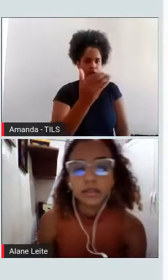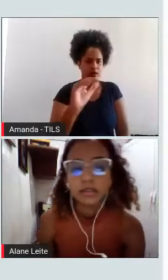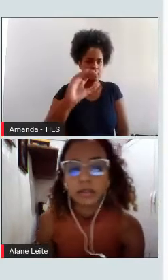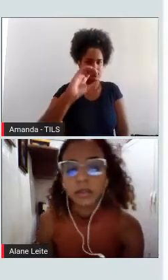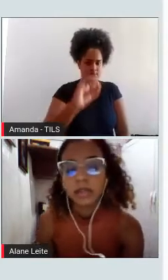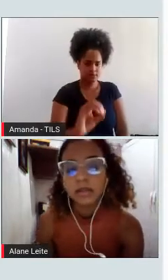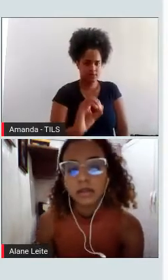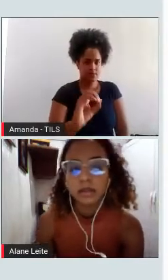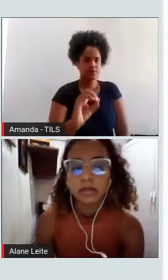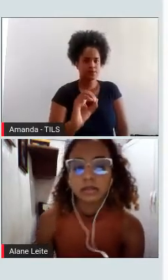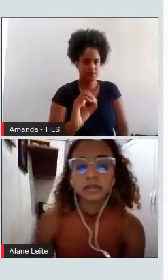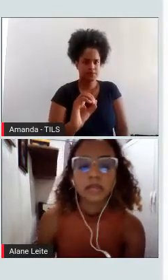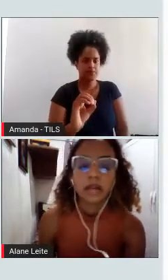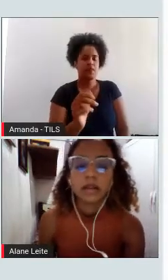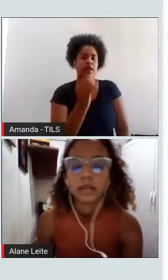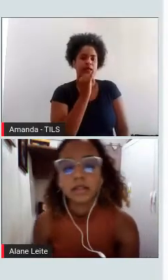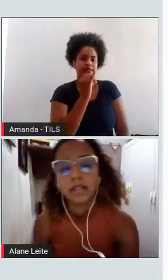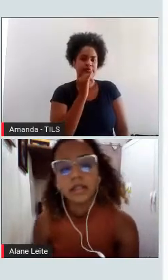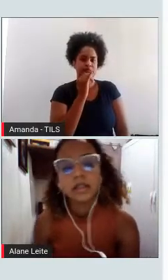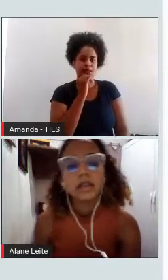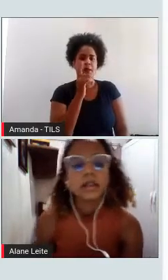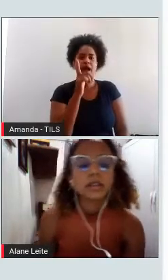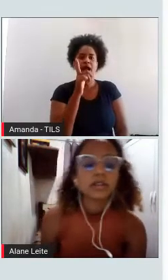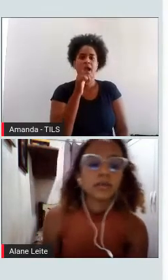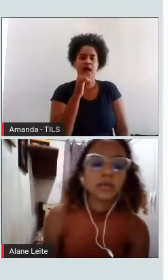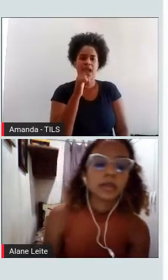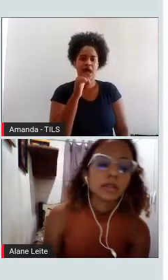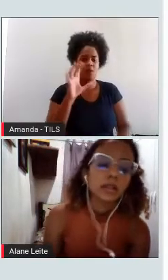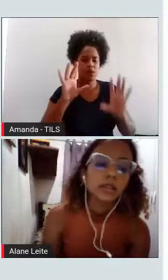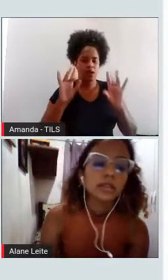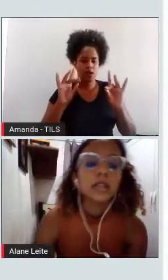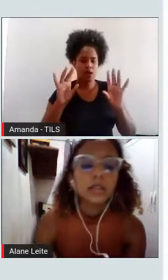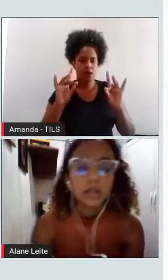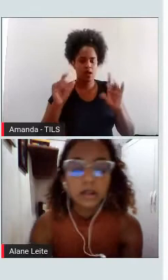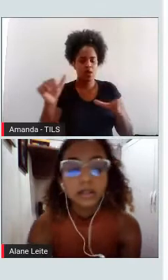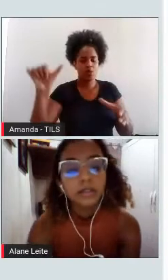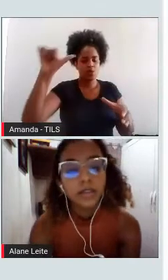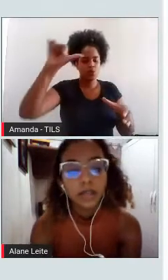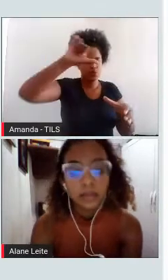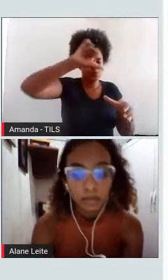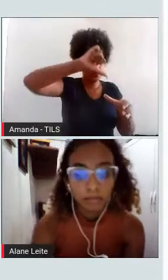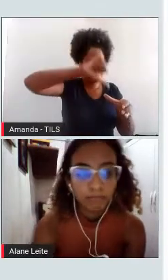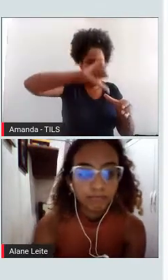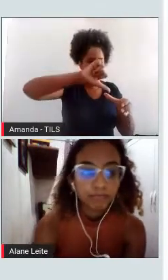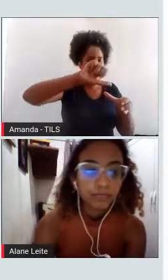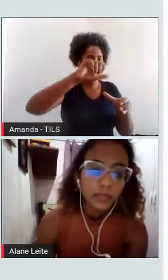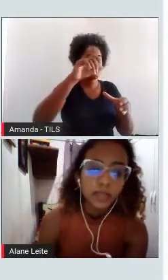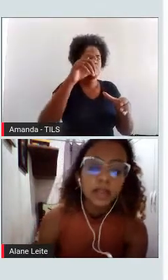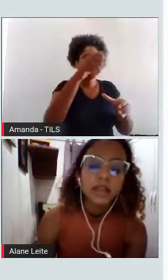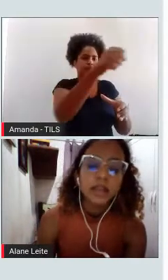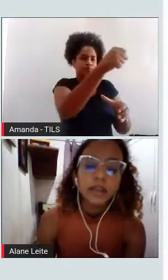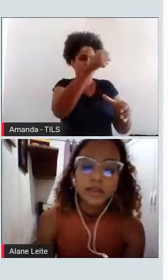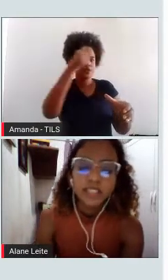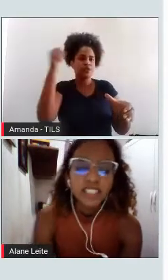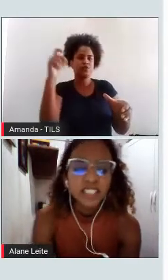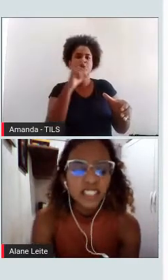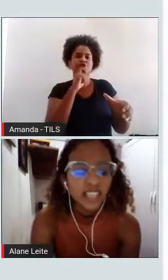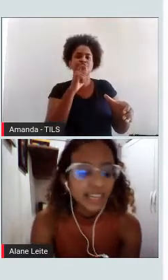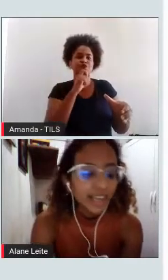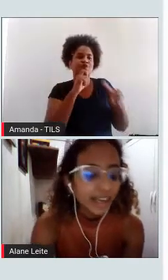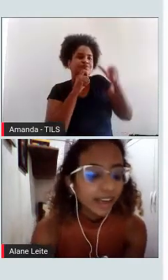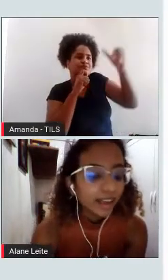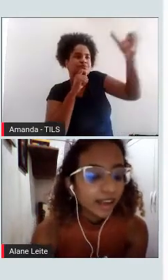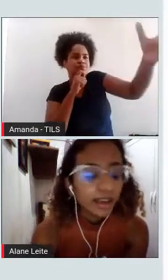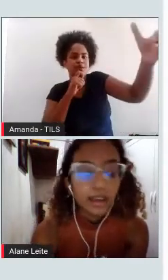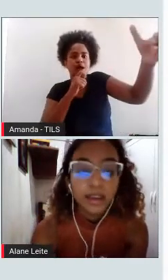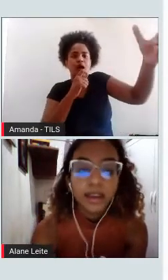congelador. Ele vai se transformar em sólido. A água estava líquida, transformou para sólido, solidificação. E quando a